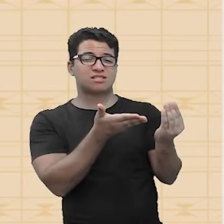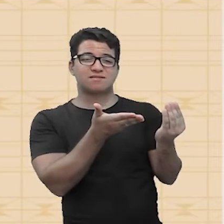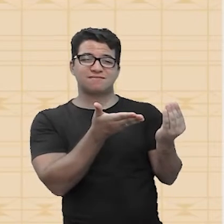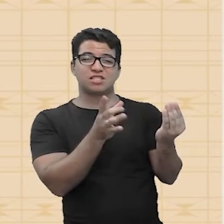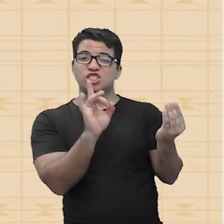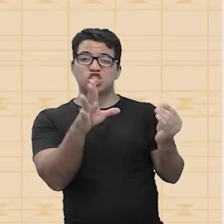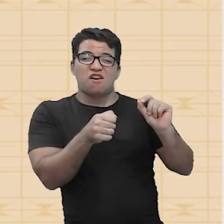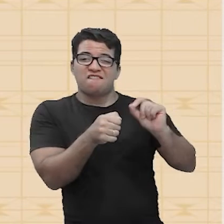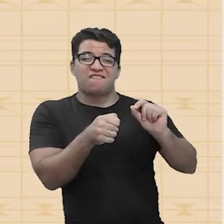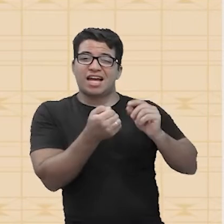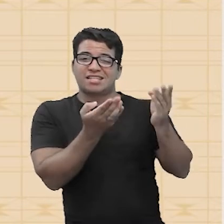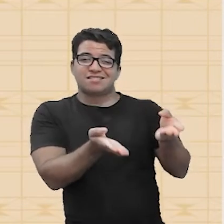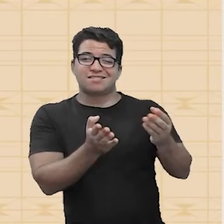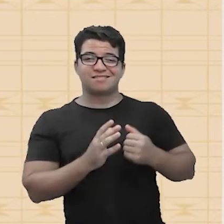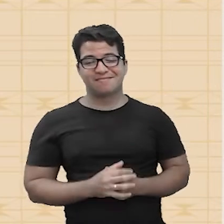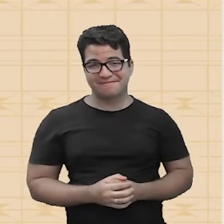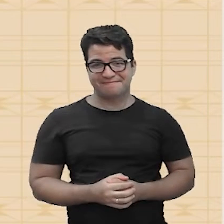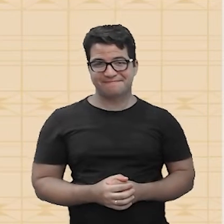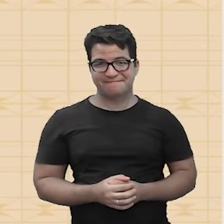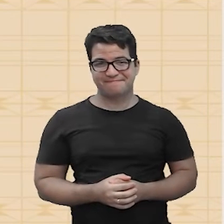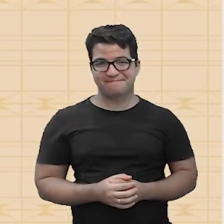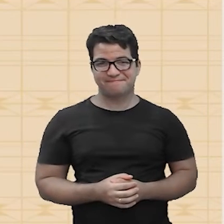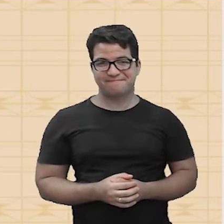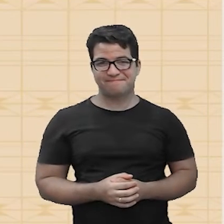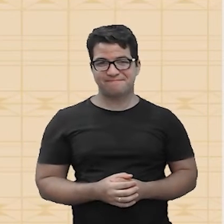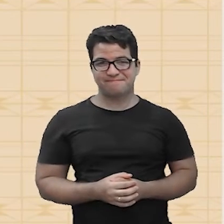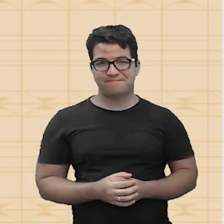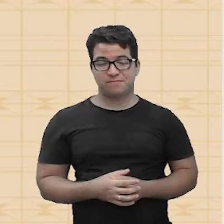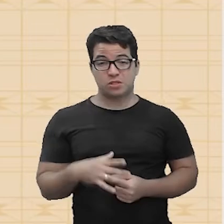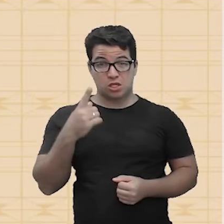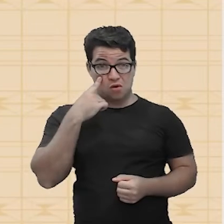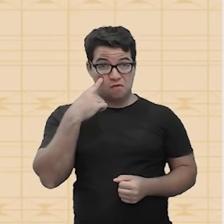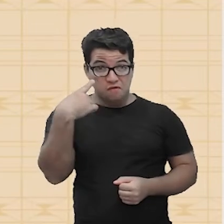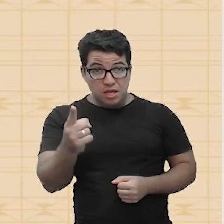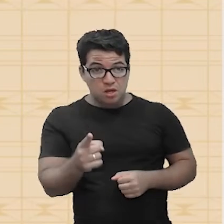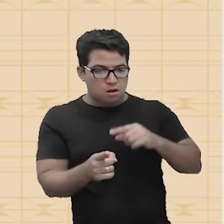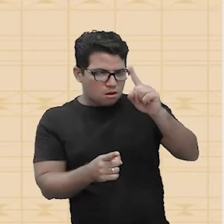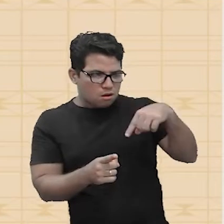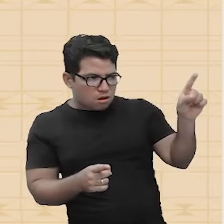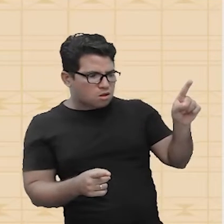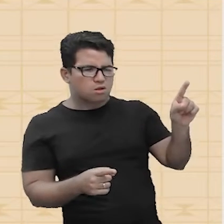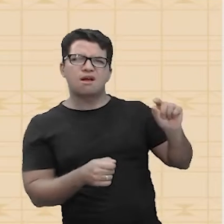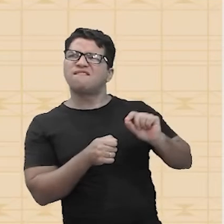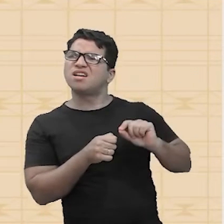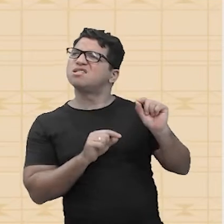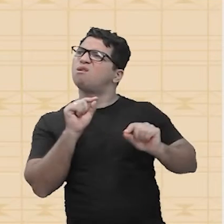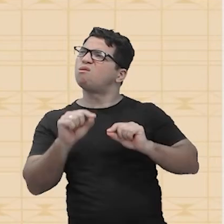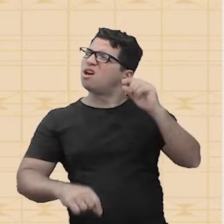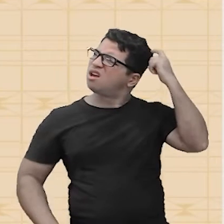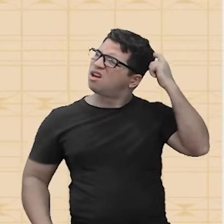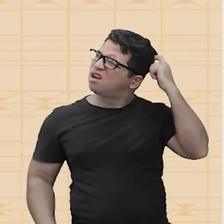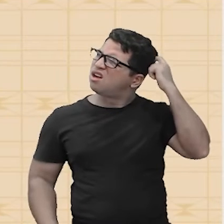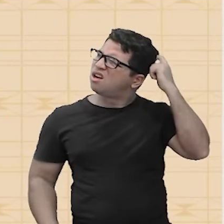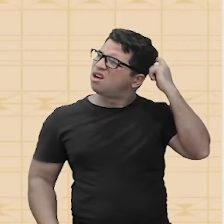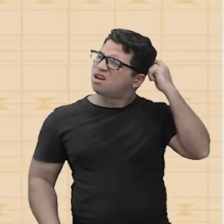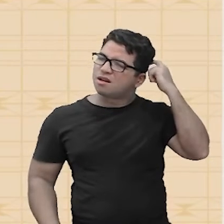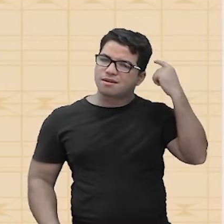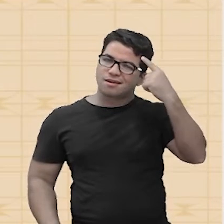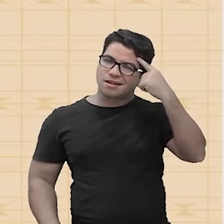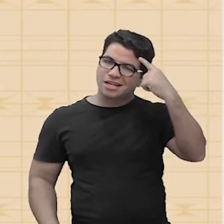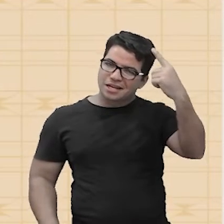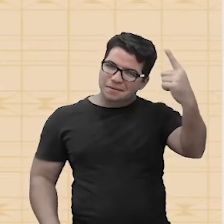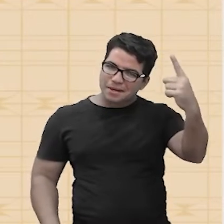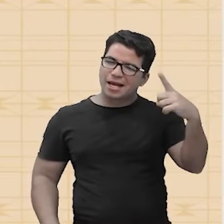né? Então, ó, viu esse símbolozinho ali, já sabe fazer o quê? Aquele velho treino, aquele